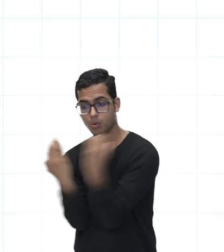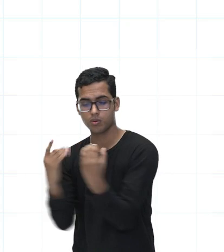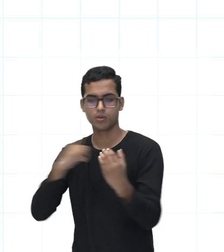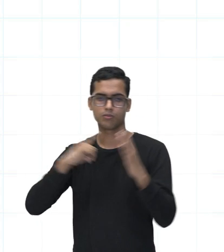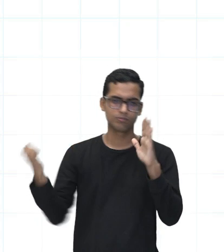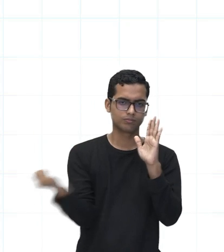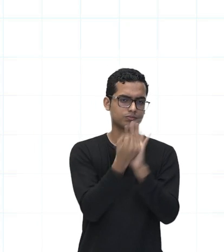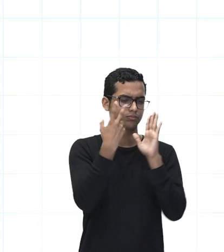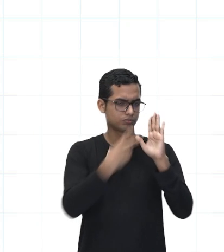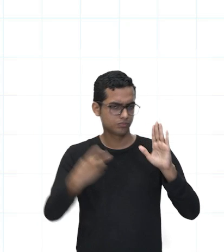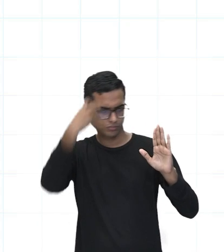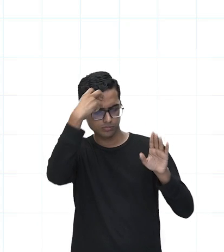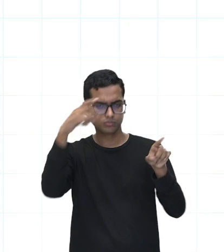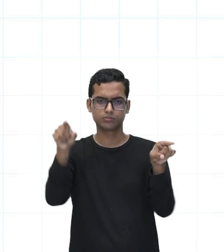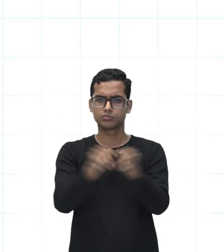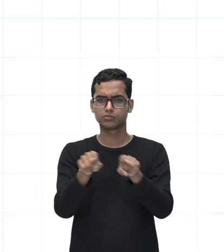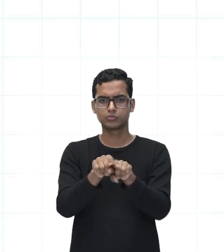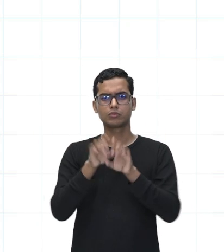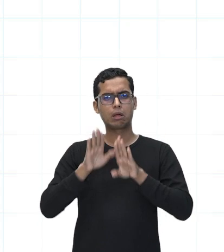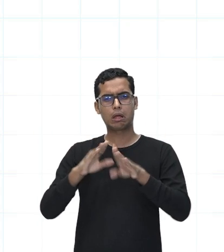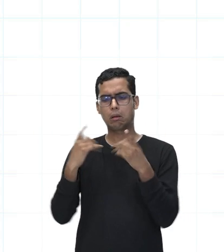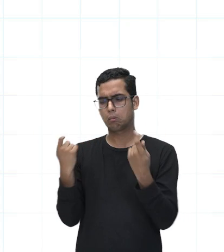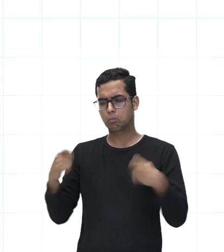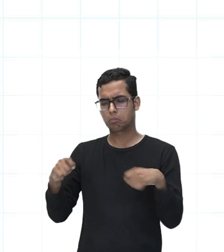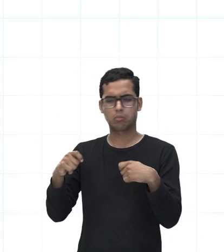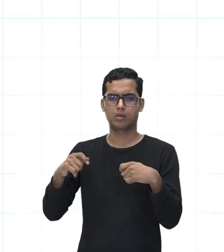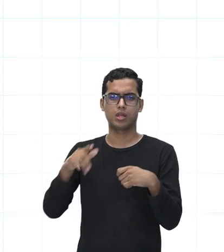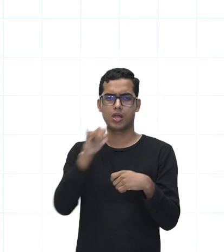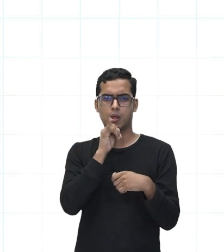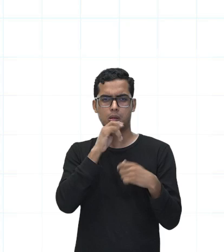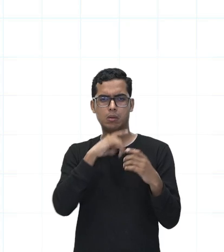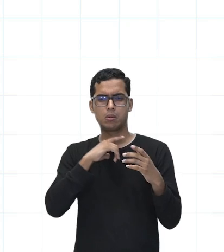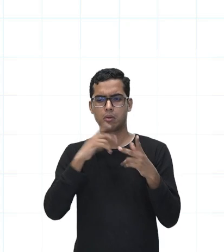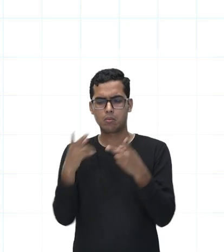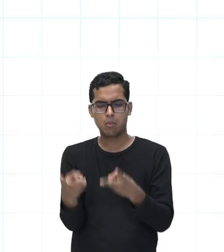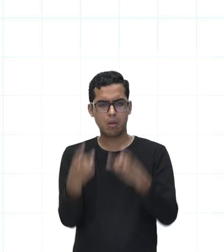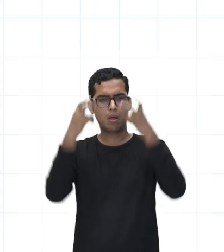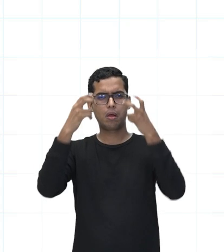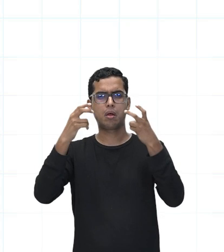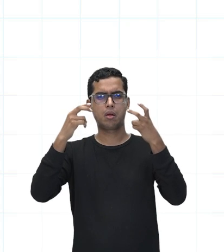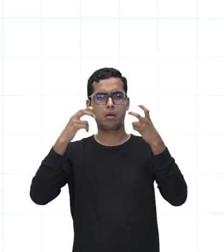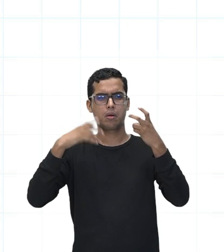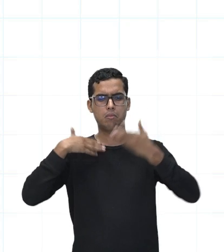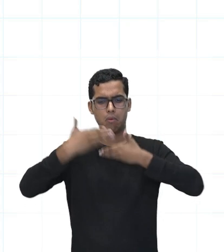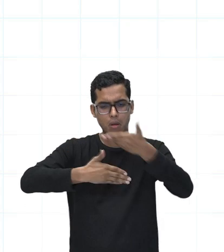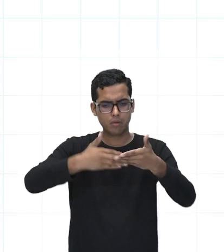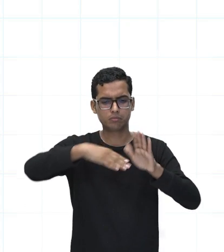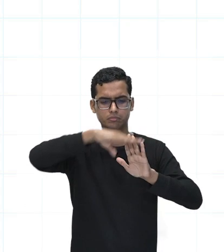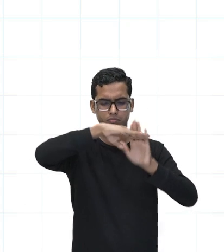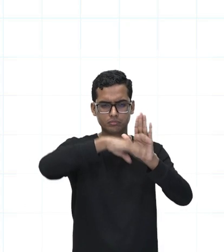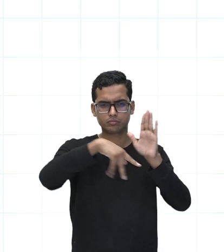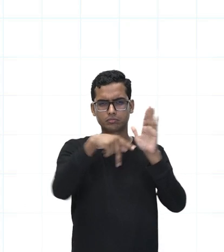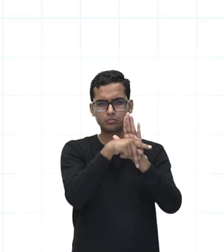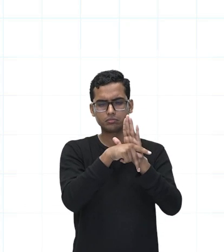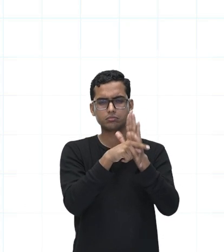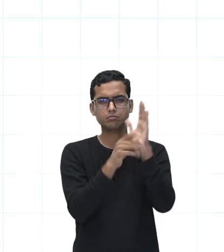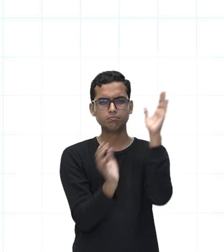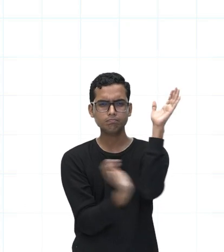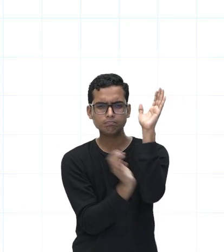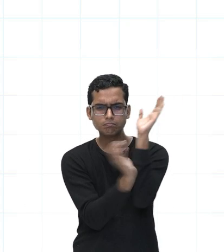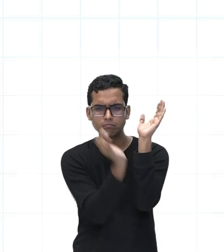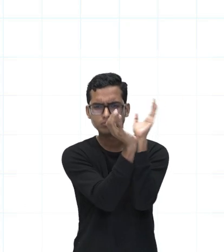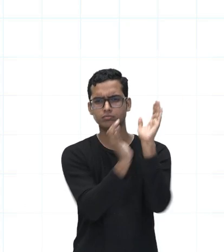patrimônio cultural que não necessariamente passou por reconhecimento burocrático do Estado.